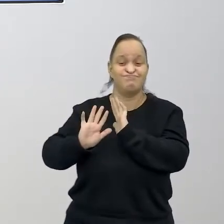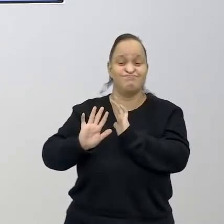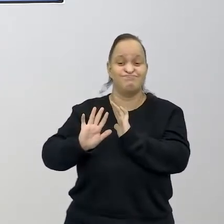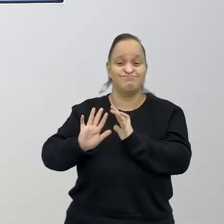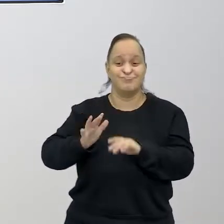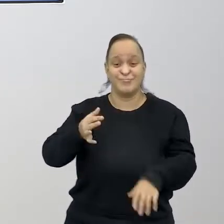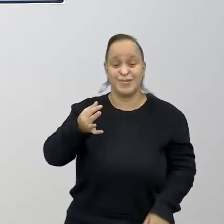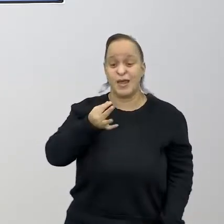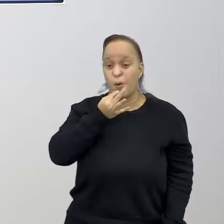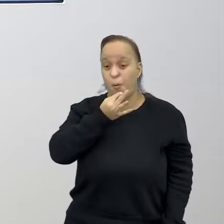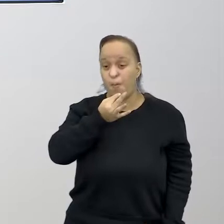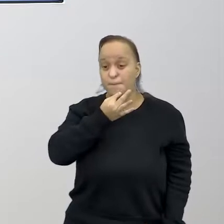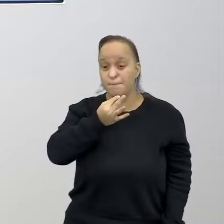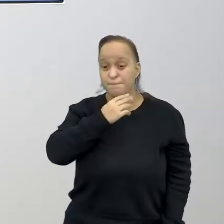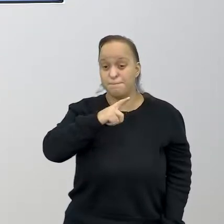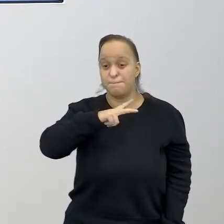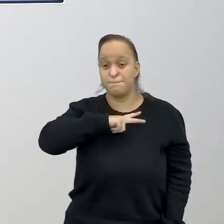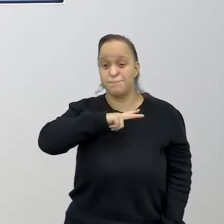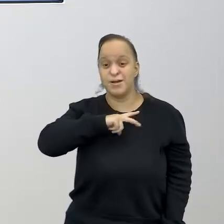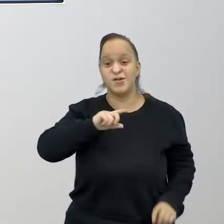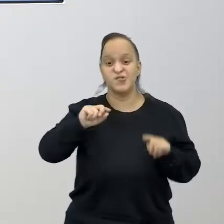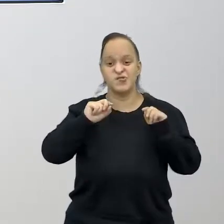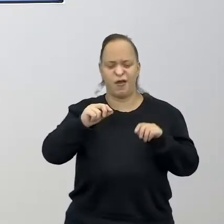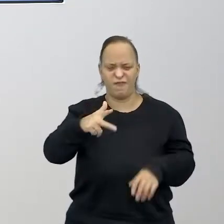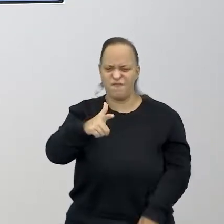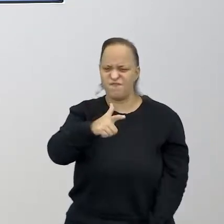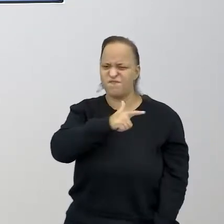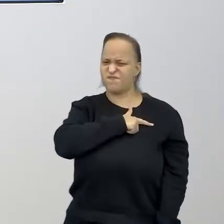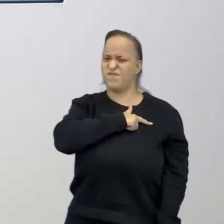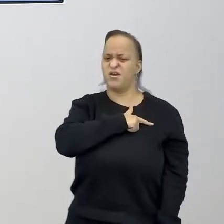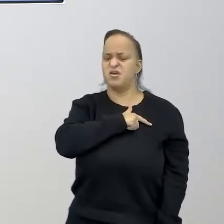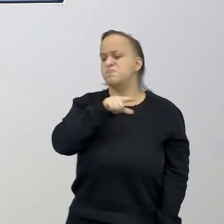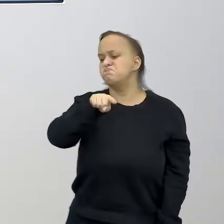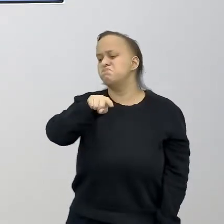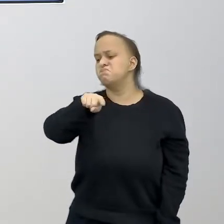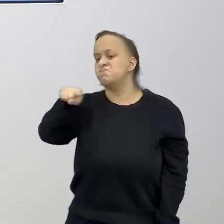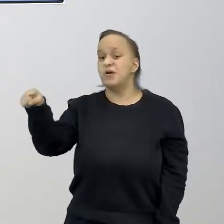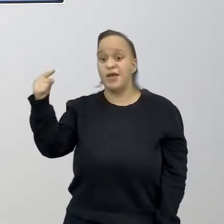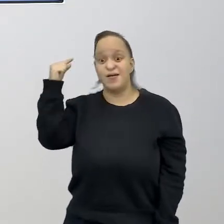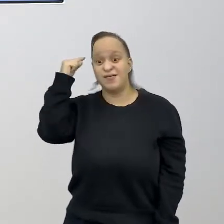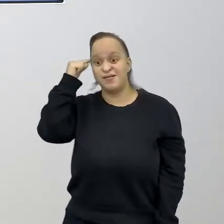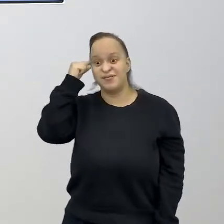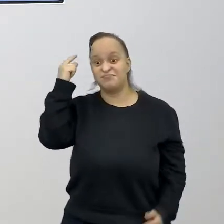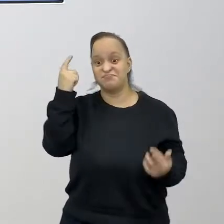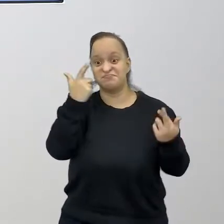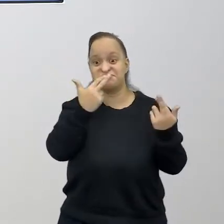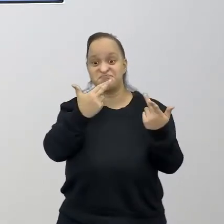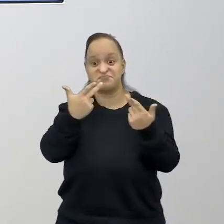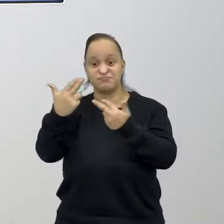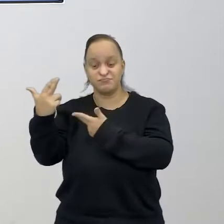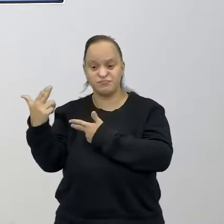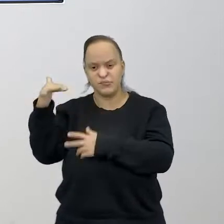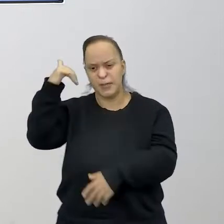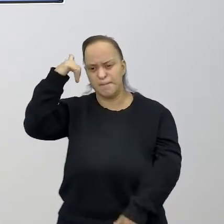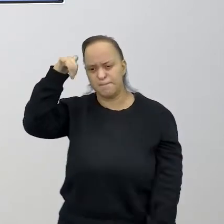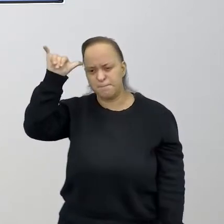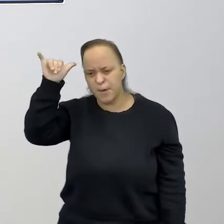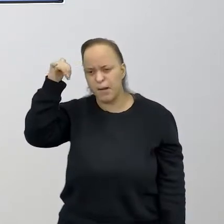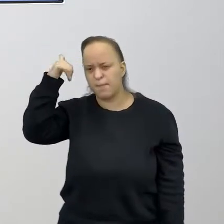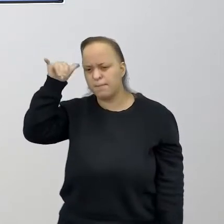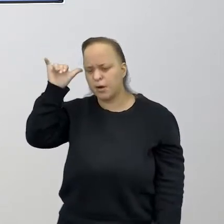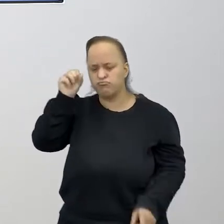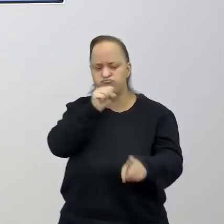na cabeça dela, todo mundo vai achar ela tão feia e tão horrível, porque é assim que ela se imagina, que ela começa a evitar ter